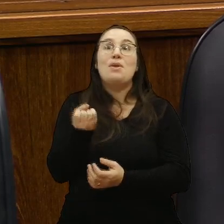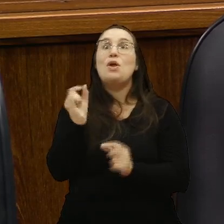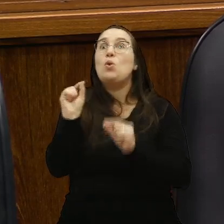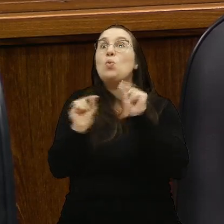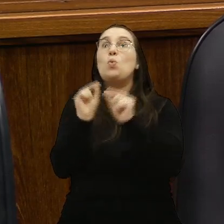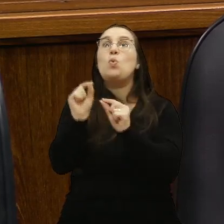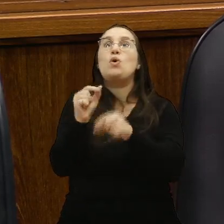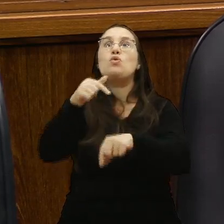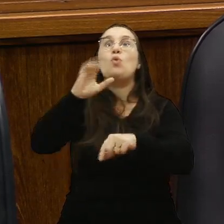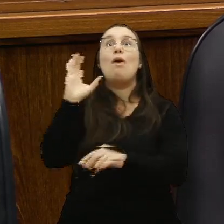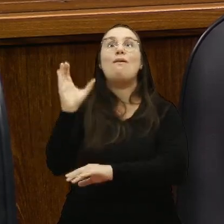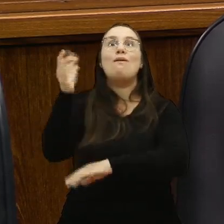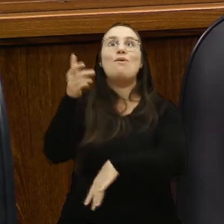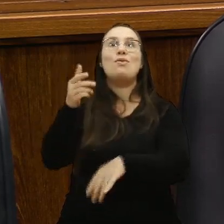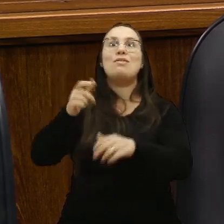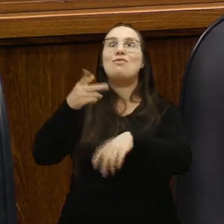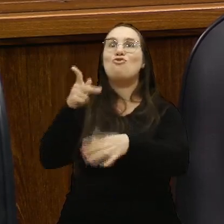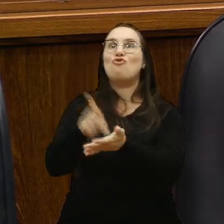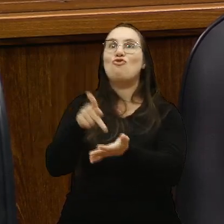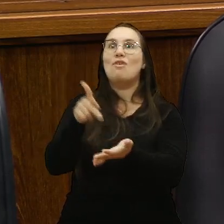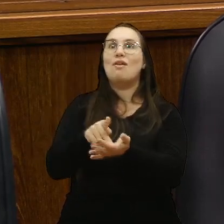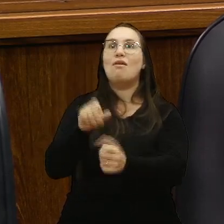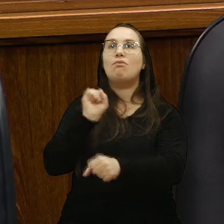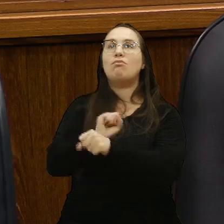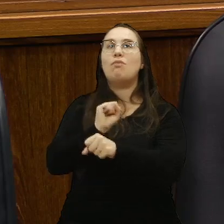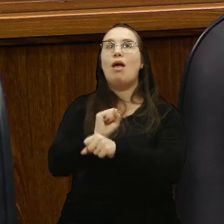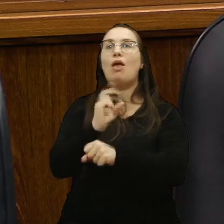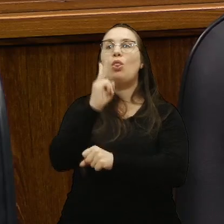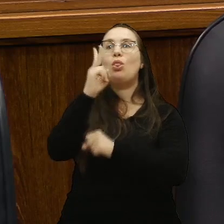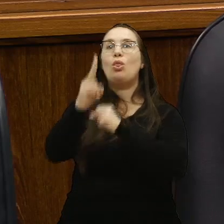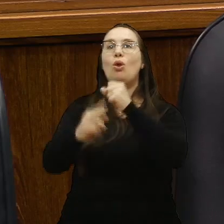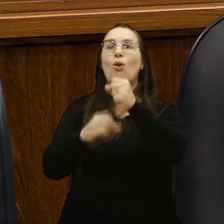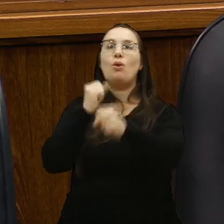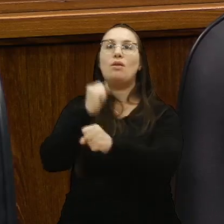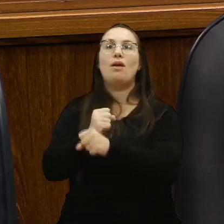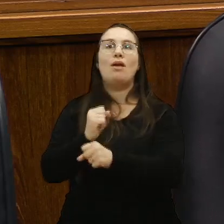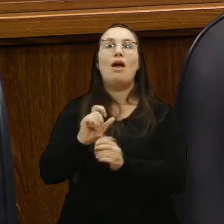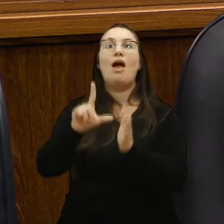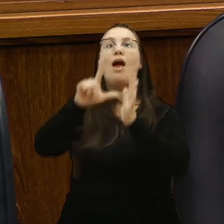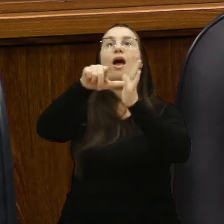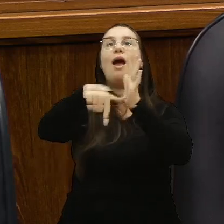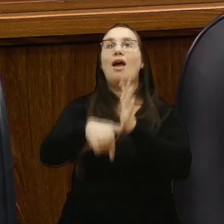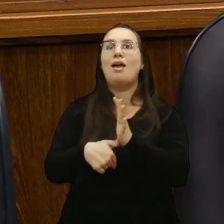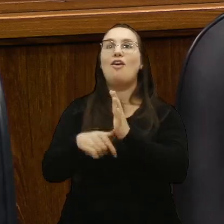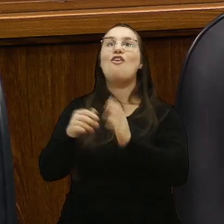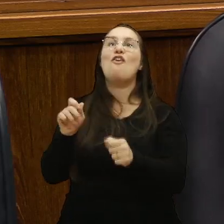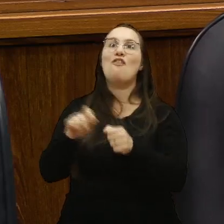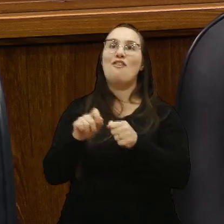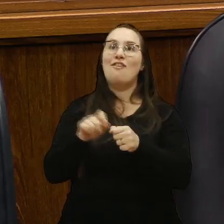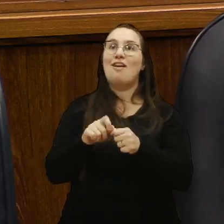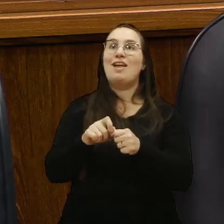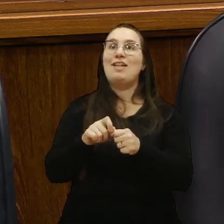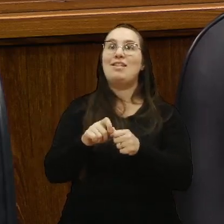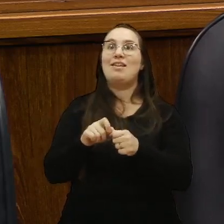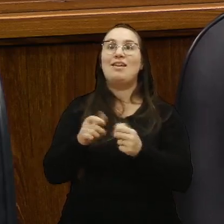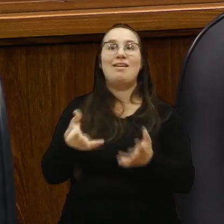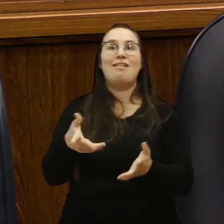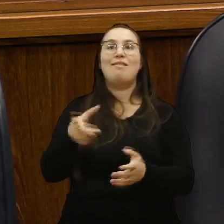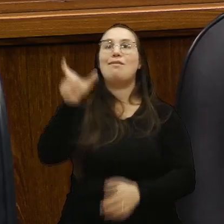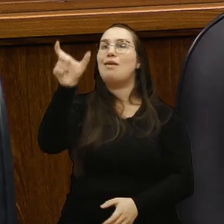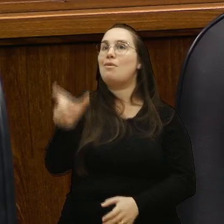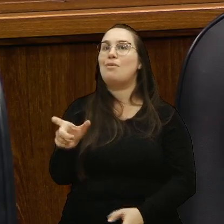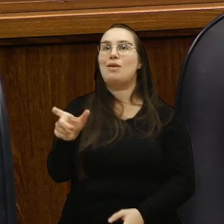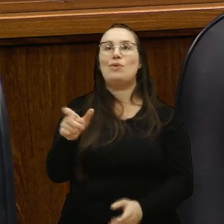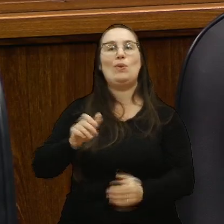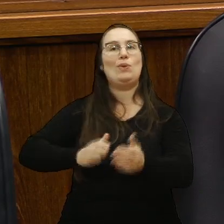vai acontecer o exame. Esperaram 2 anos depois vai ser a realização, e a pessoa não